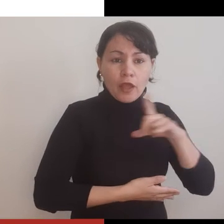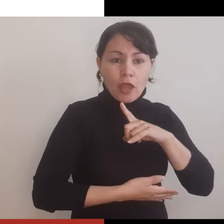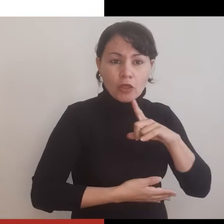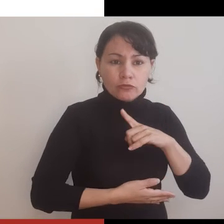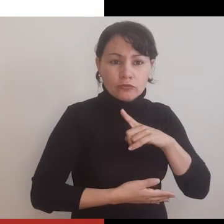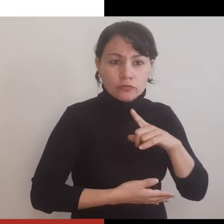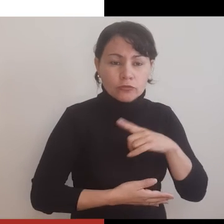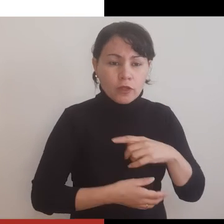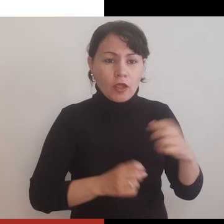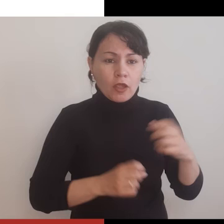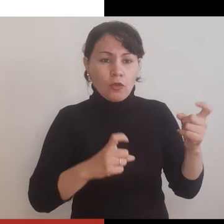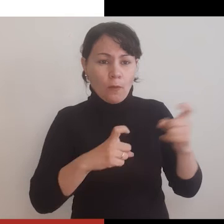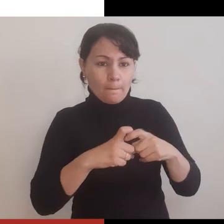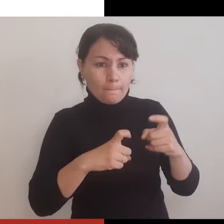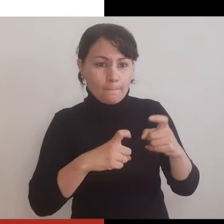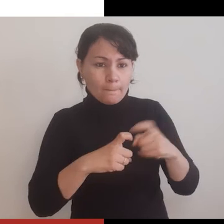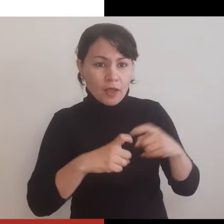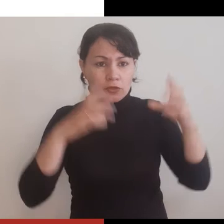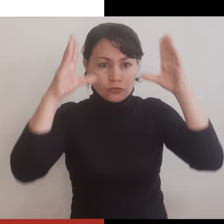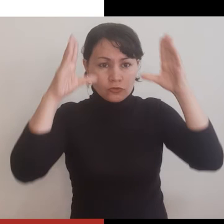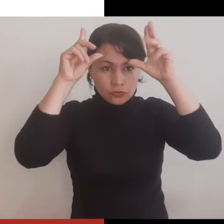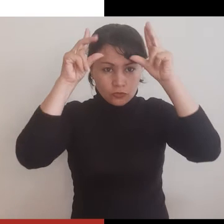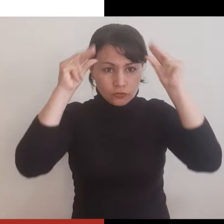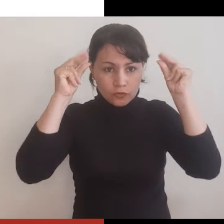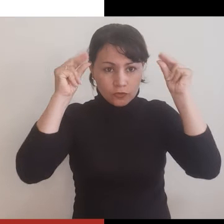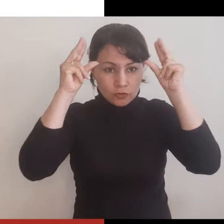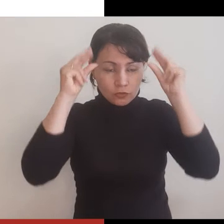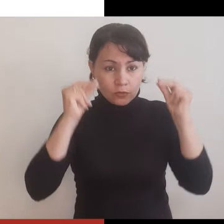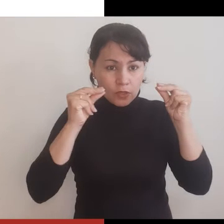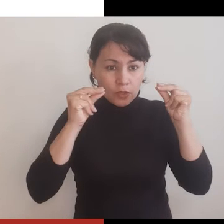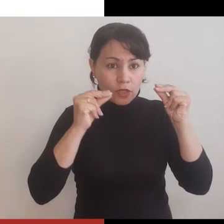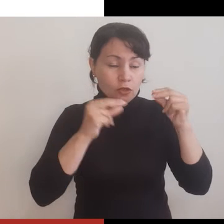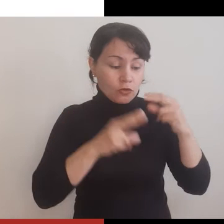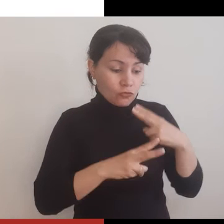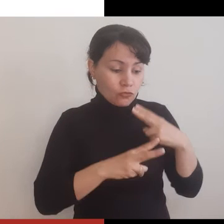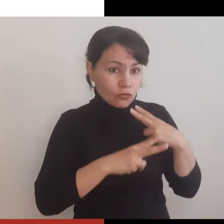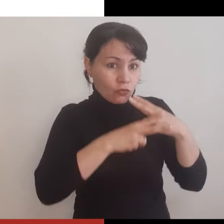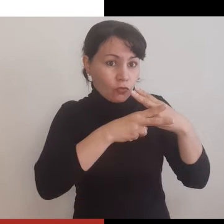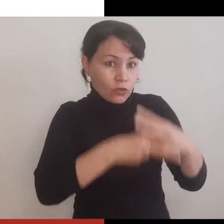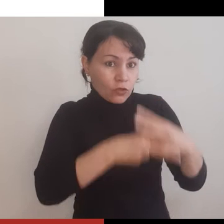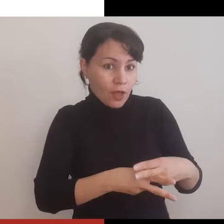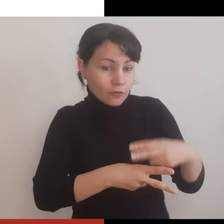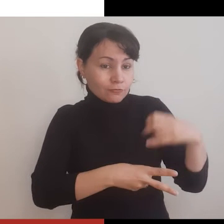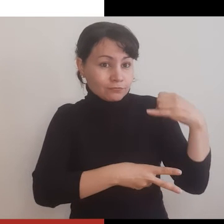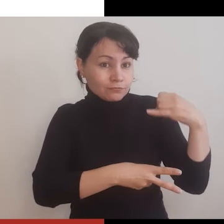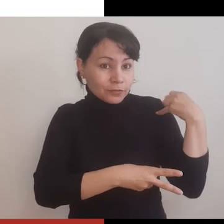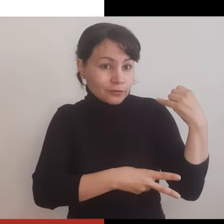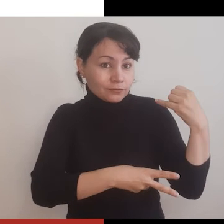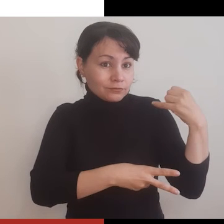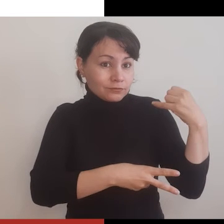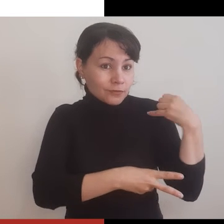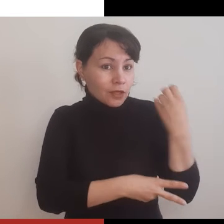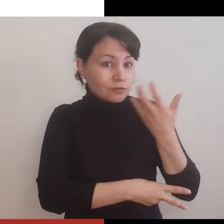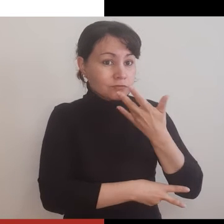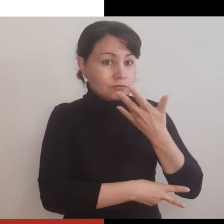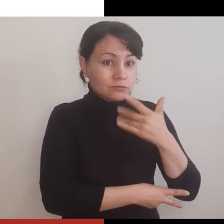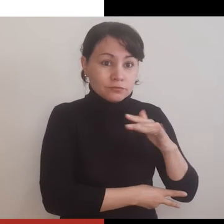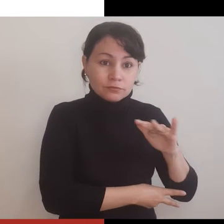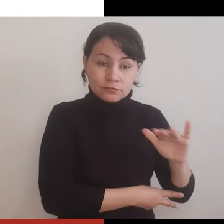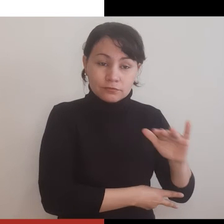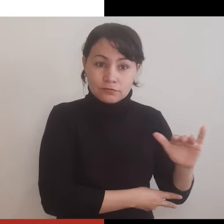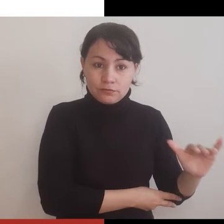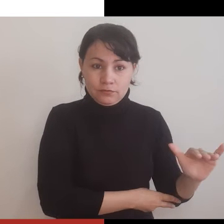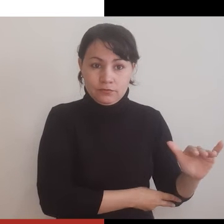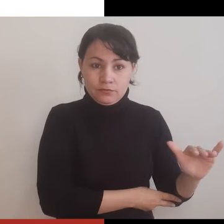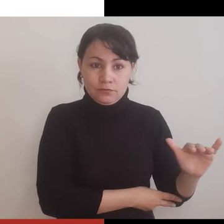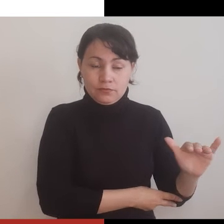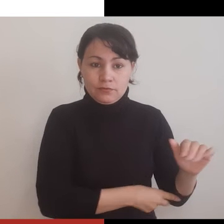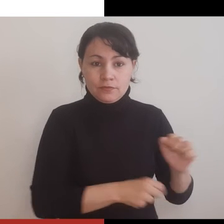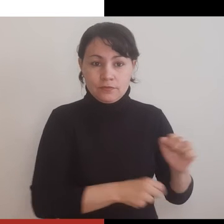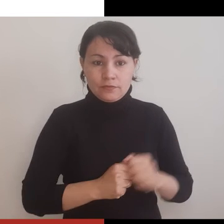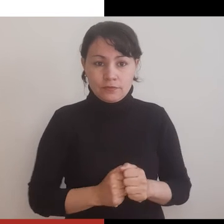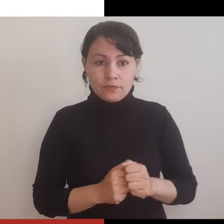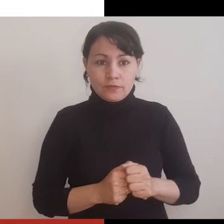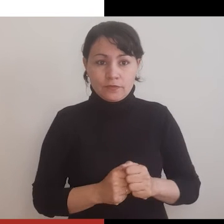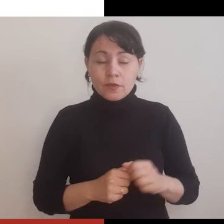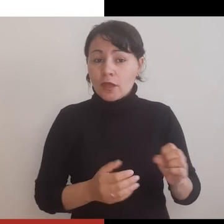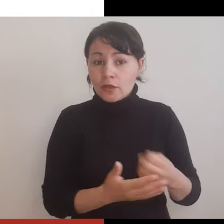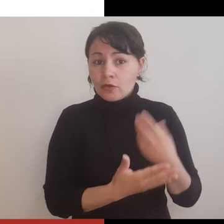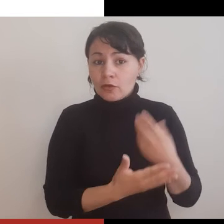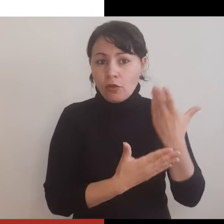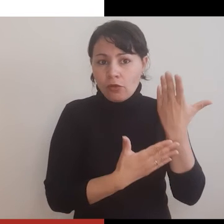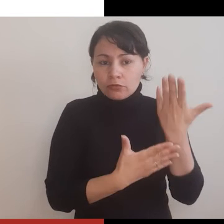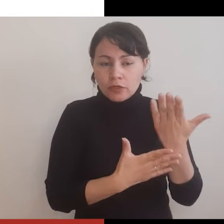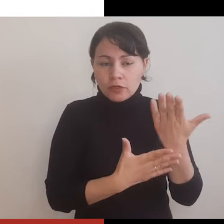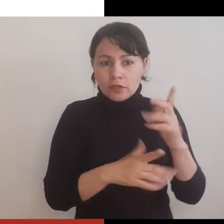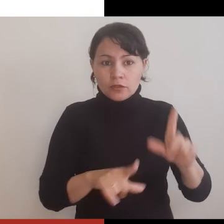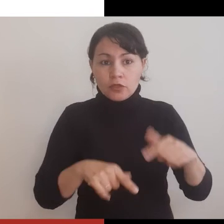ter o médico, o enfermeiro, especialista em terapia intensiva pediátrica, assim como acontece nos outros